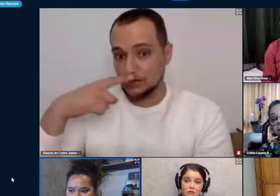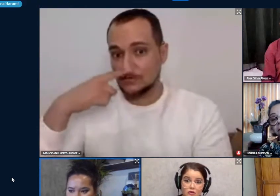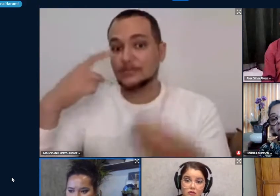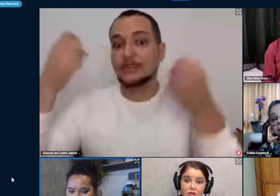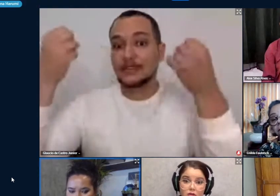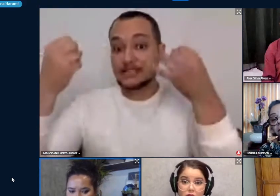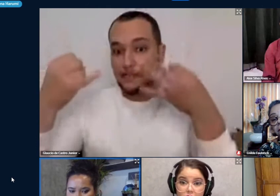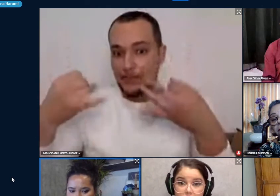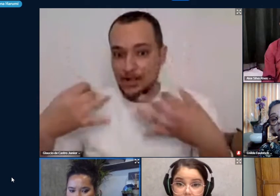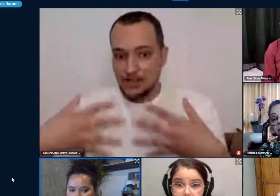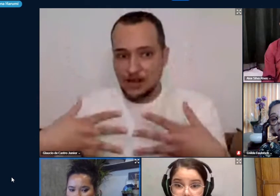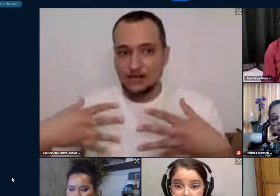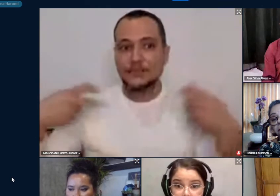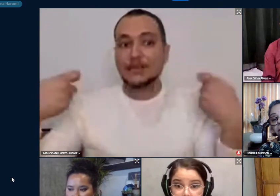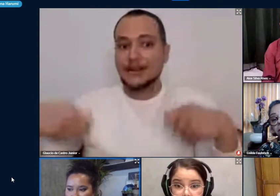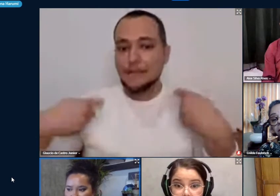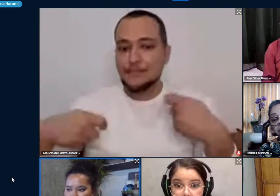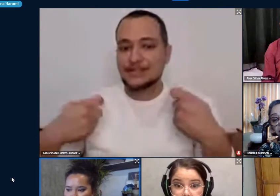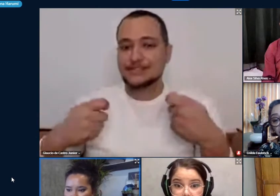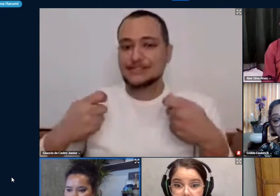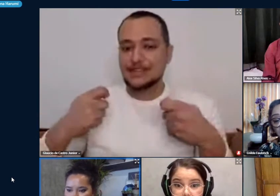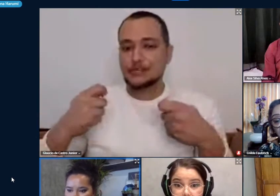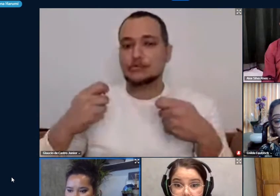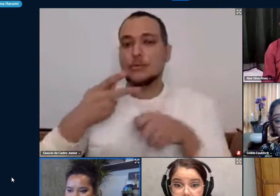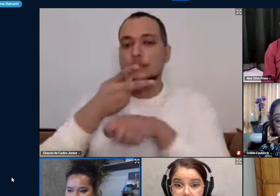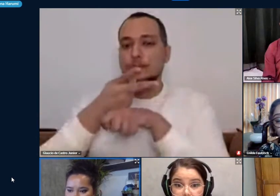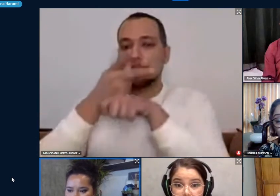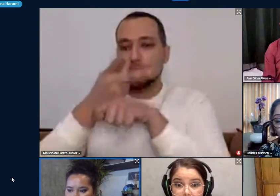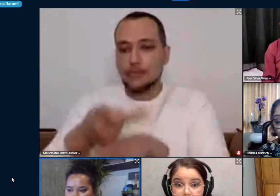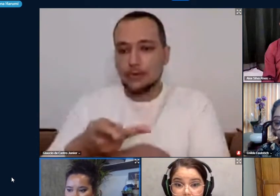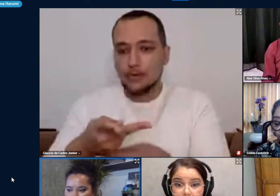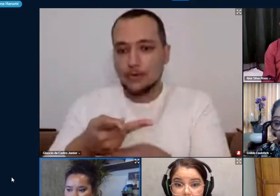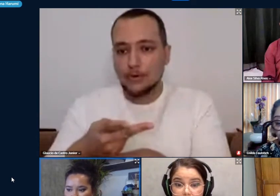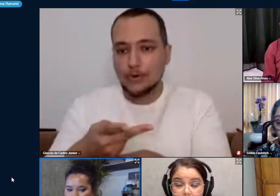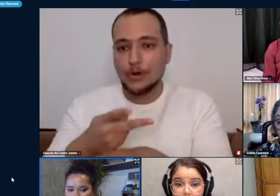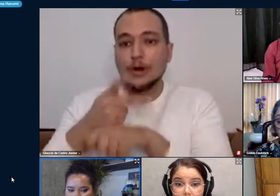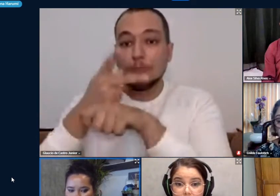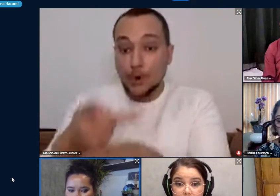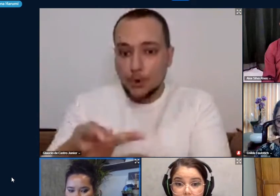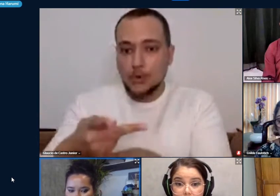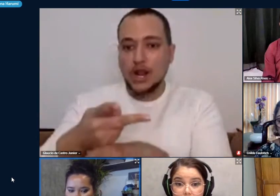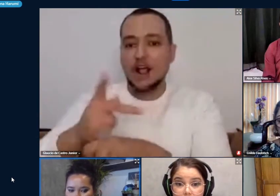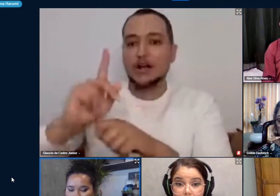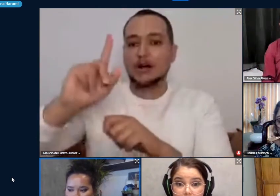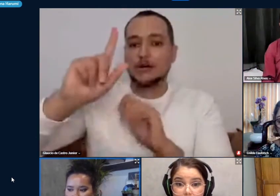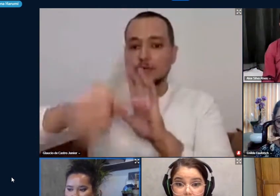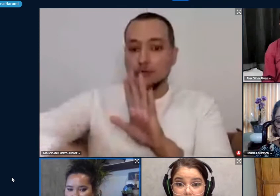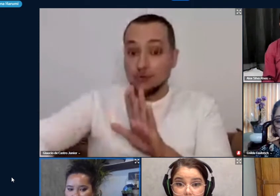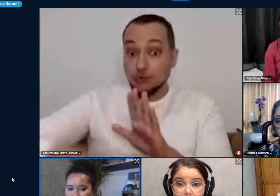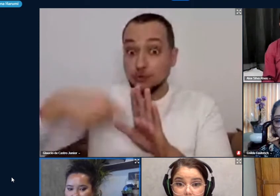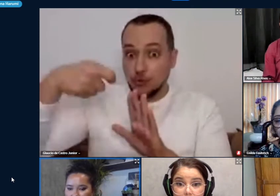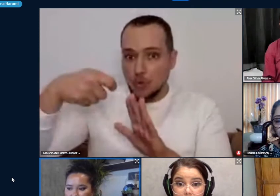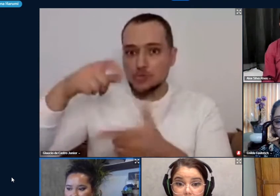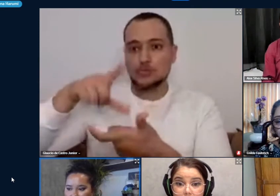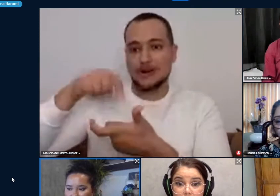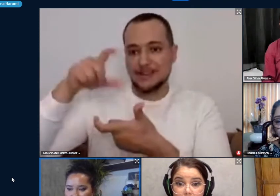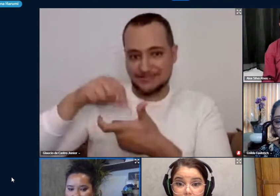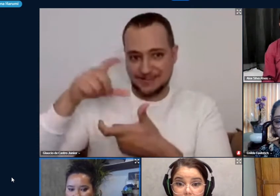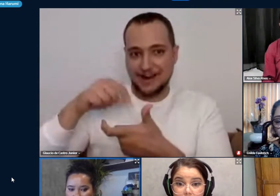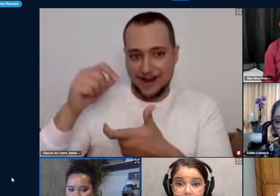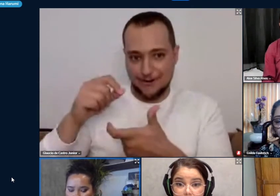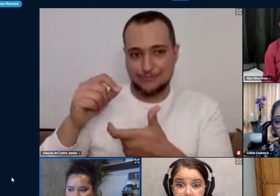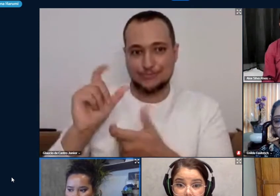Propõe o ícone, inclusive Faustus alerta que a gente precisa procurar sempre o